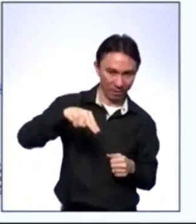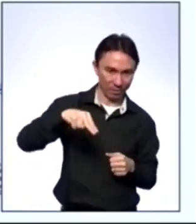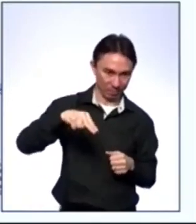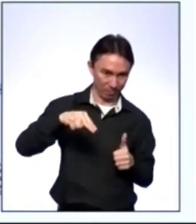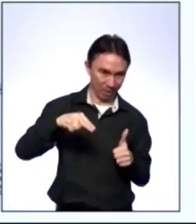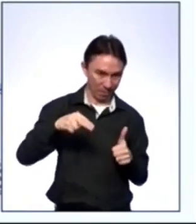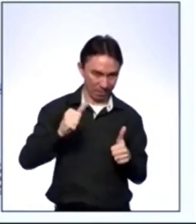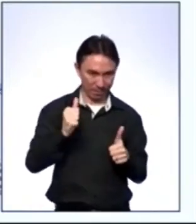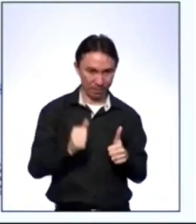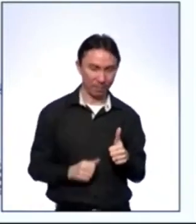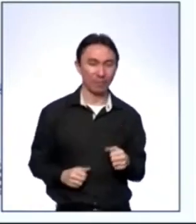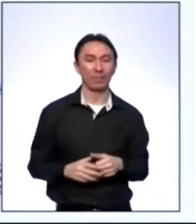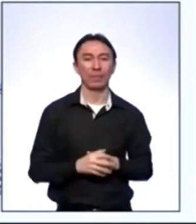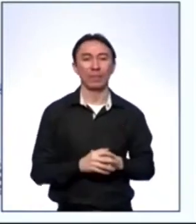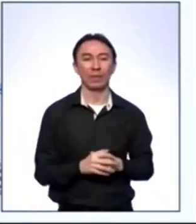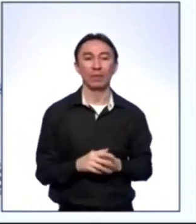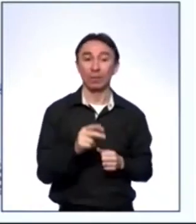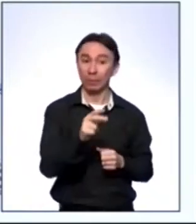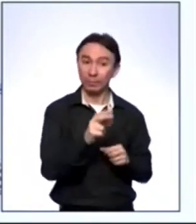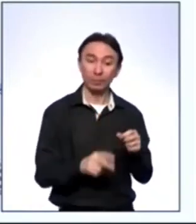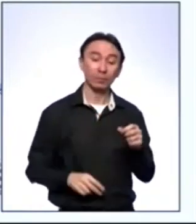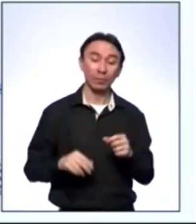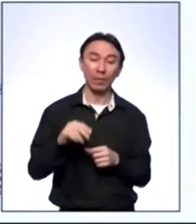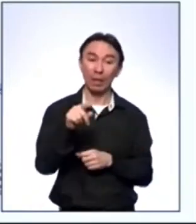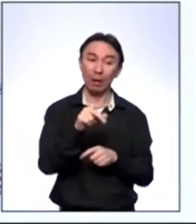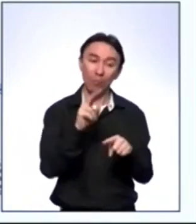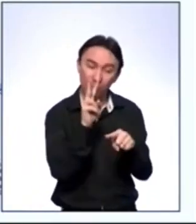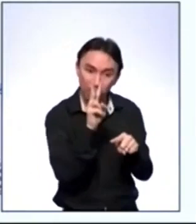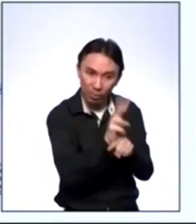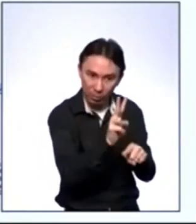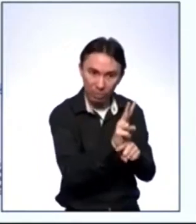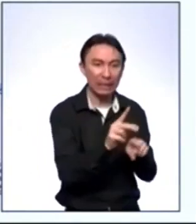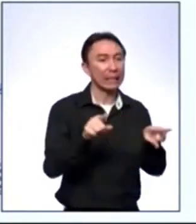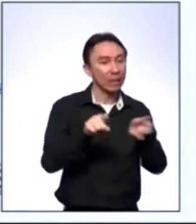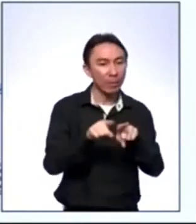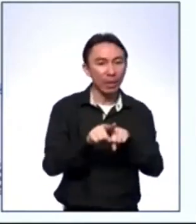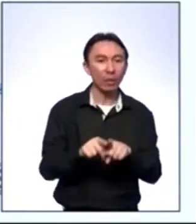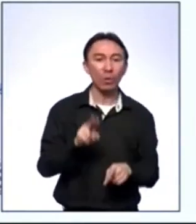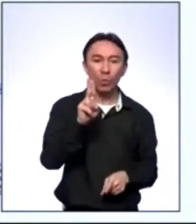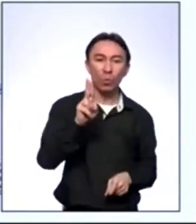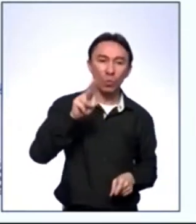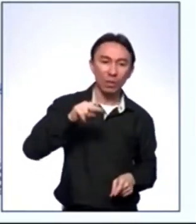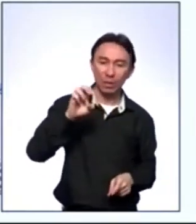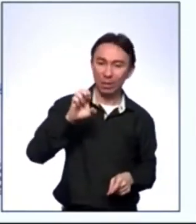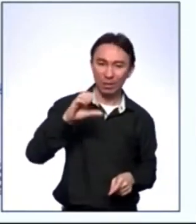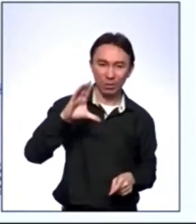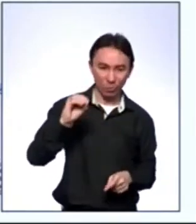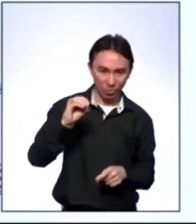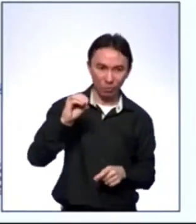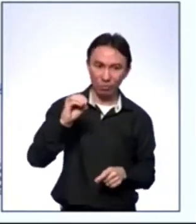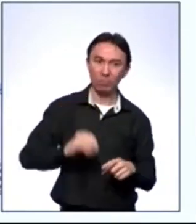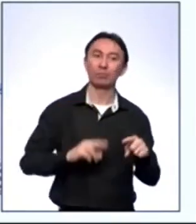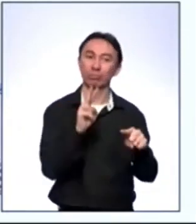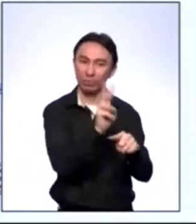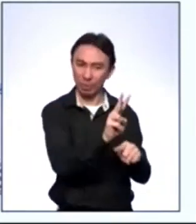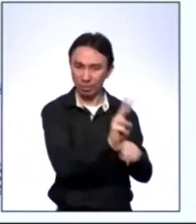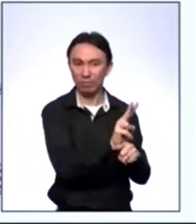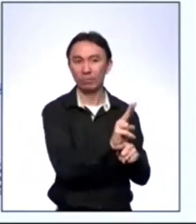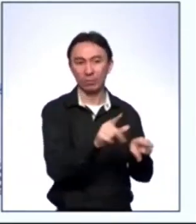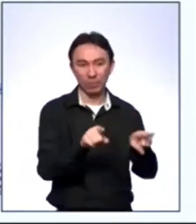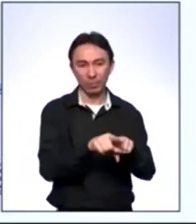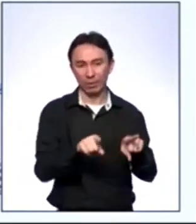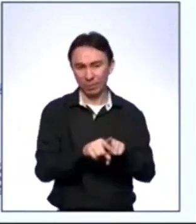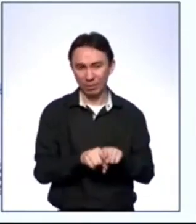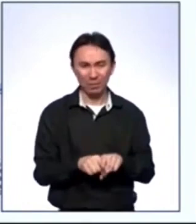né? Então, protegidos pelo IPAM e pela Unesco. Sujeitos a tombamento.